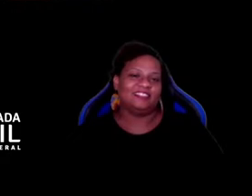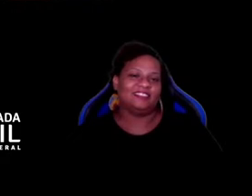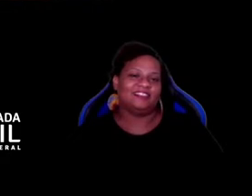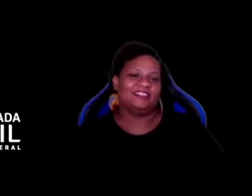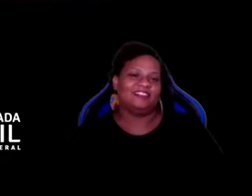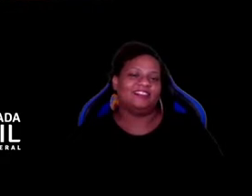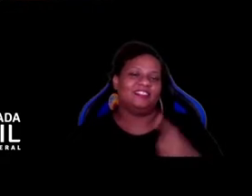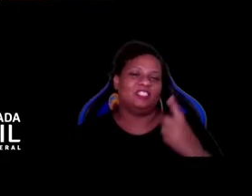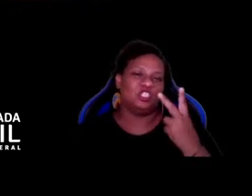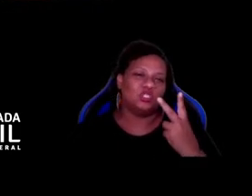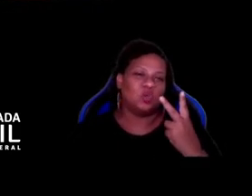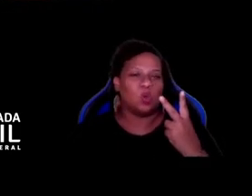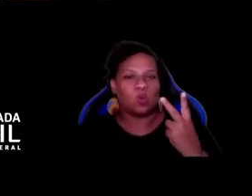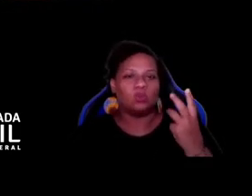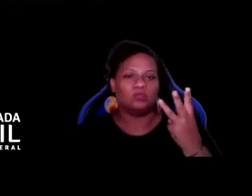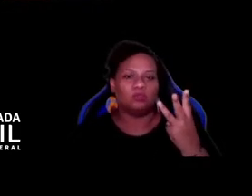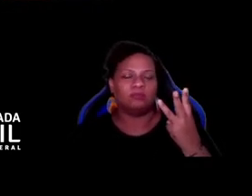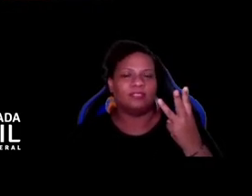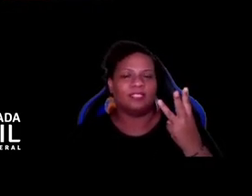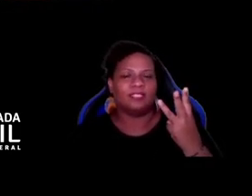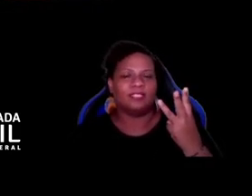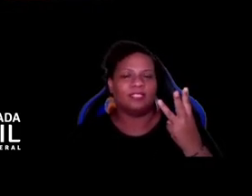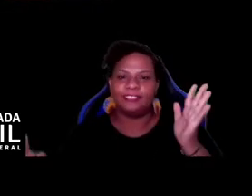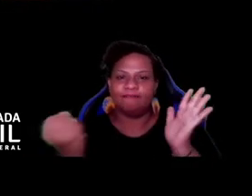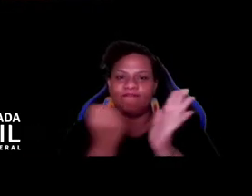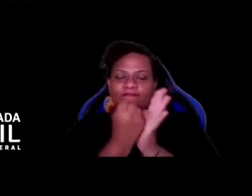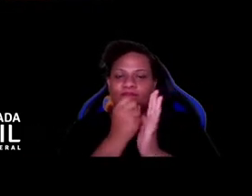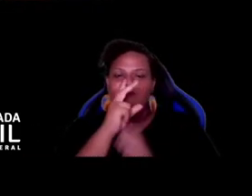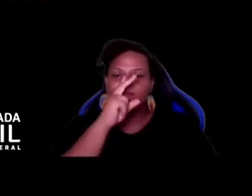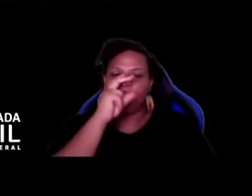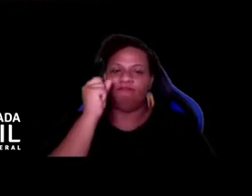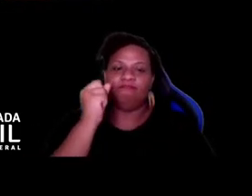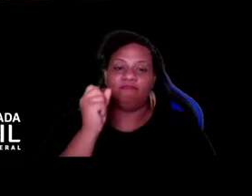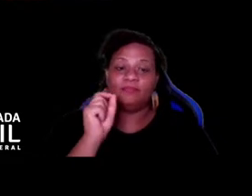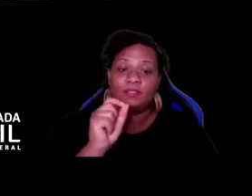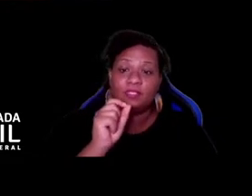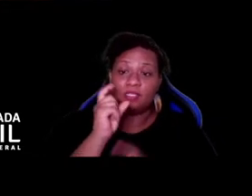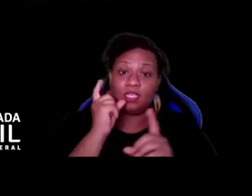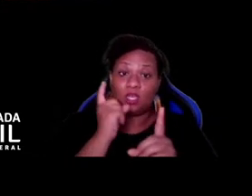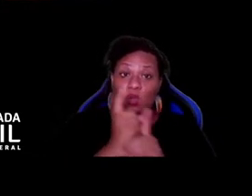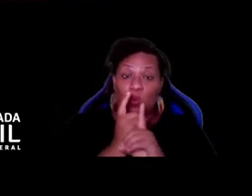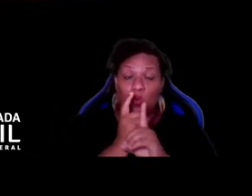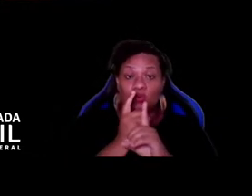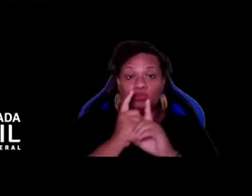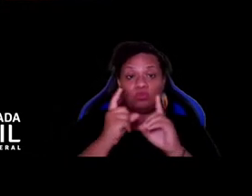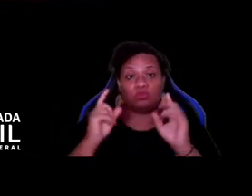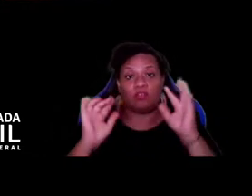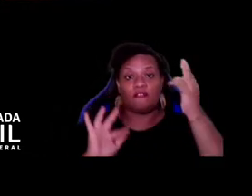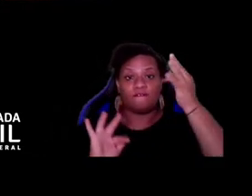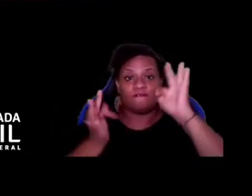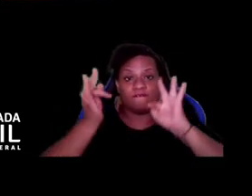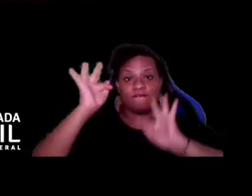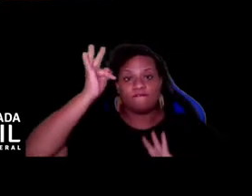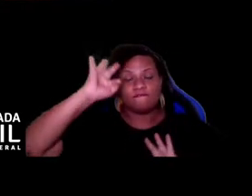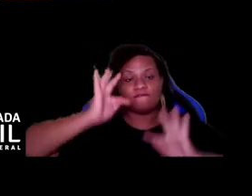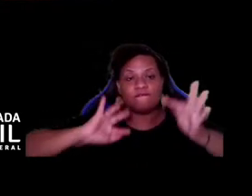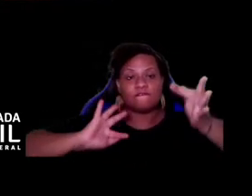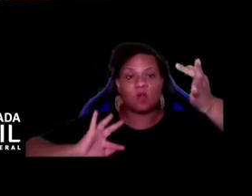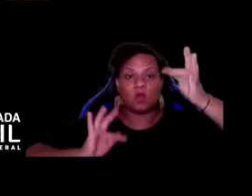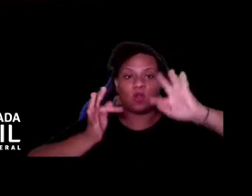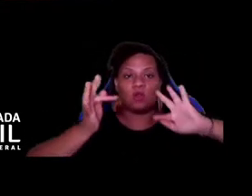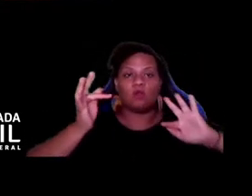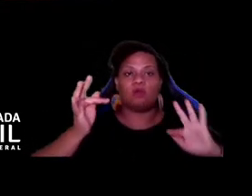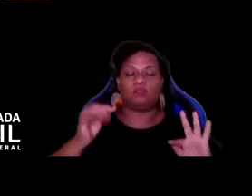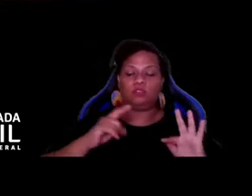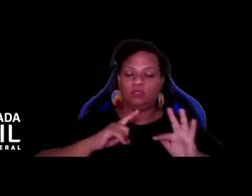dois ou três que foram muito marcantes, que foi o encontro de folclore, né? Montei